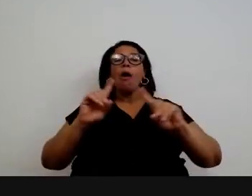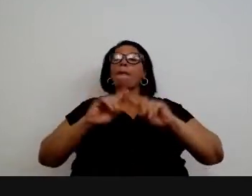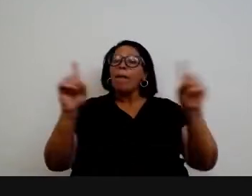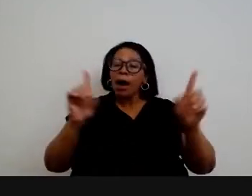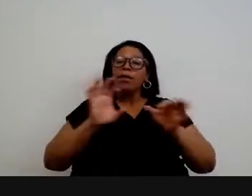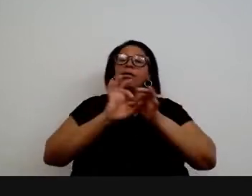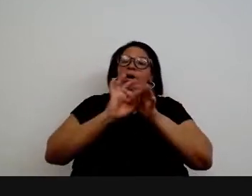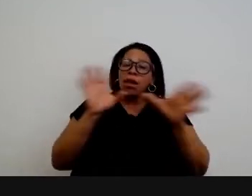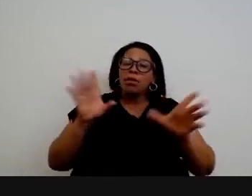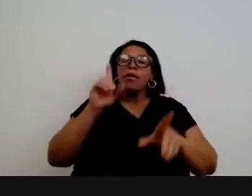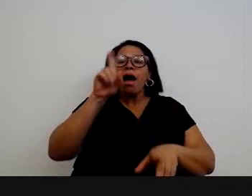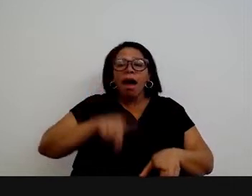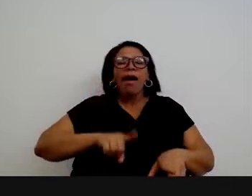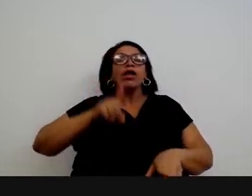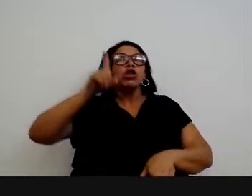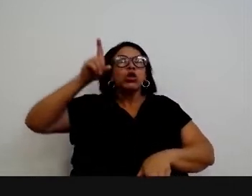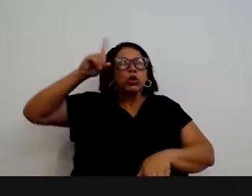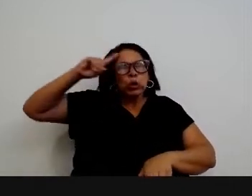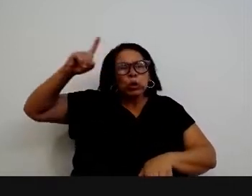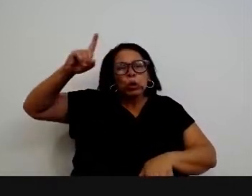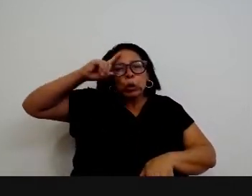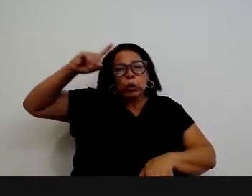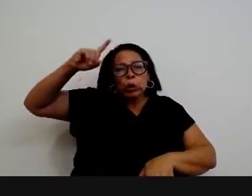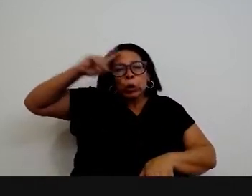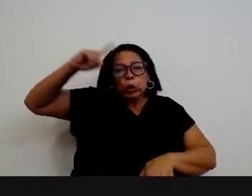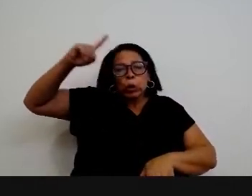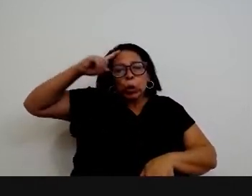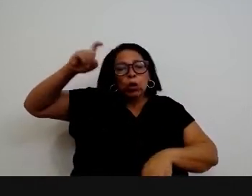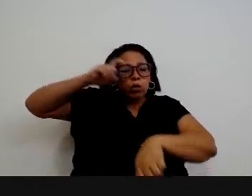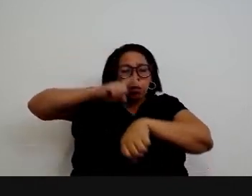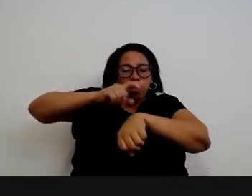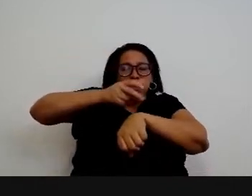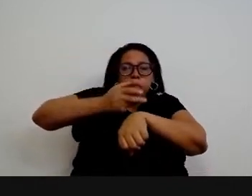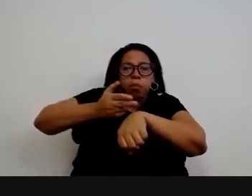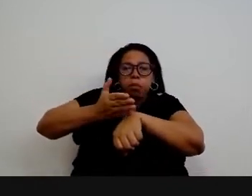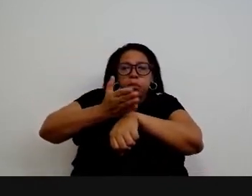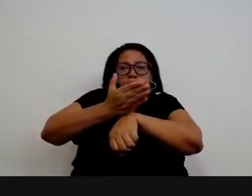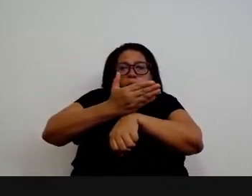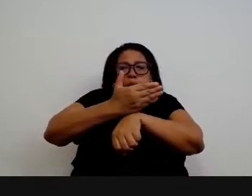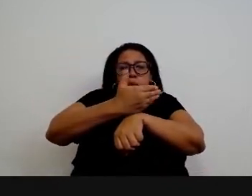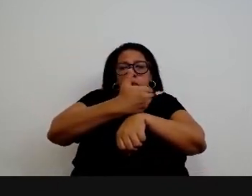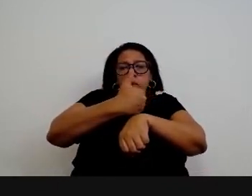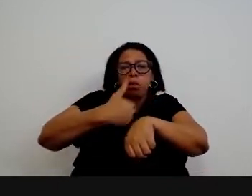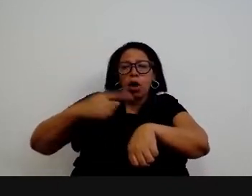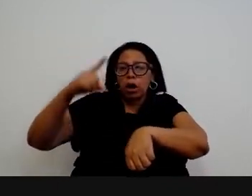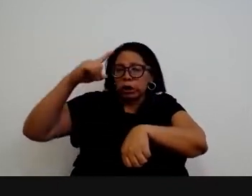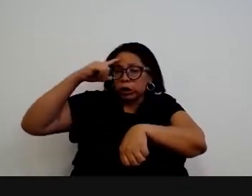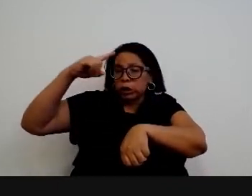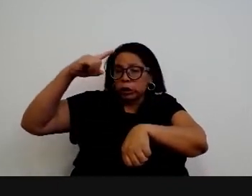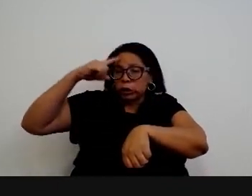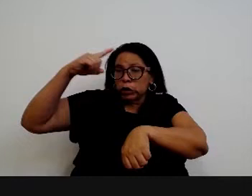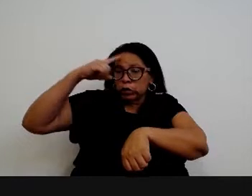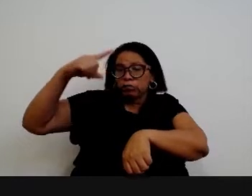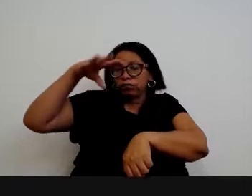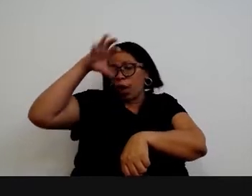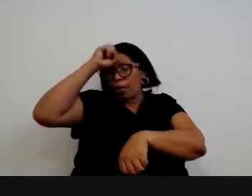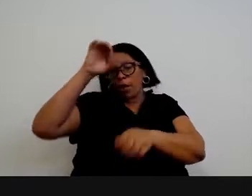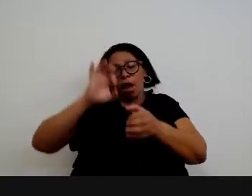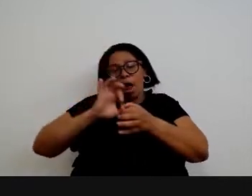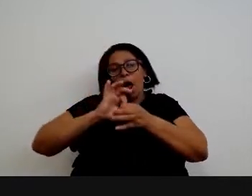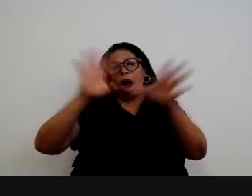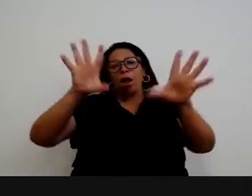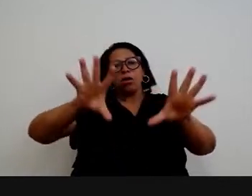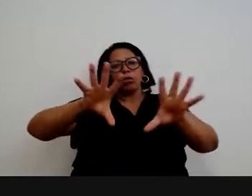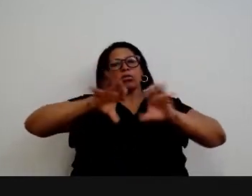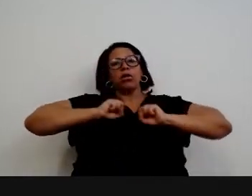A democracia é algo que se exercita a cada minuto, a cada segundo, a cada dia e a gente,